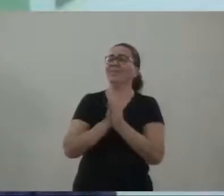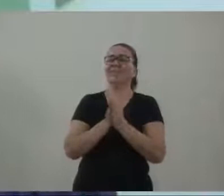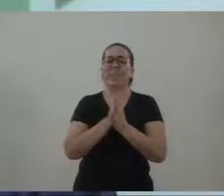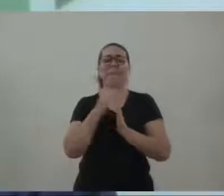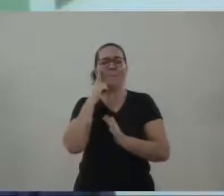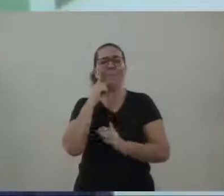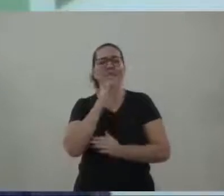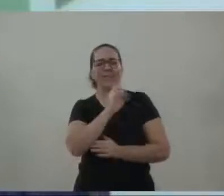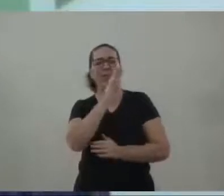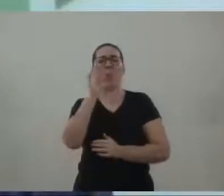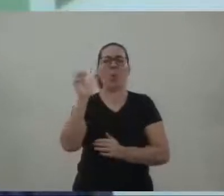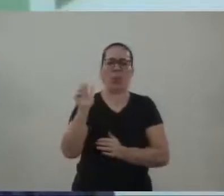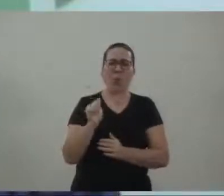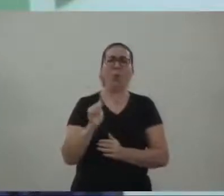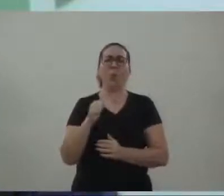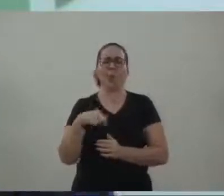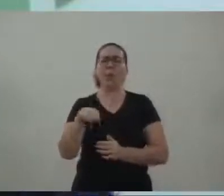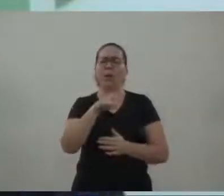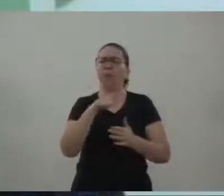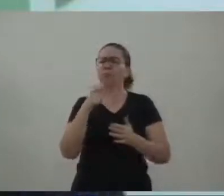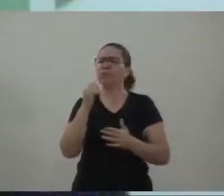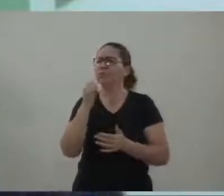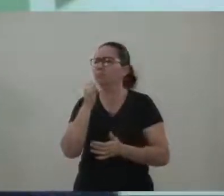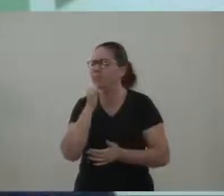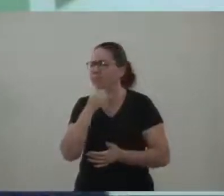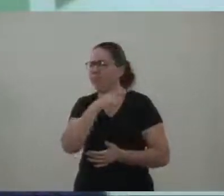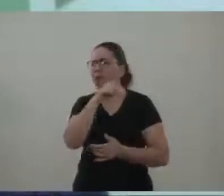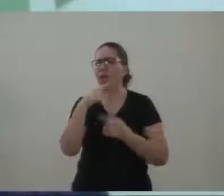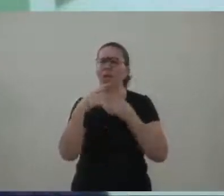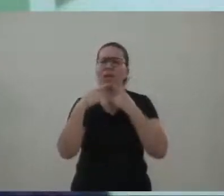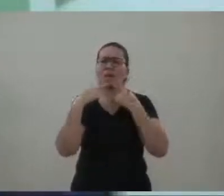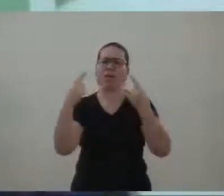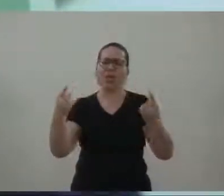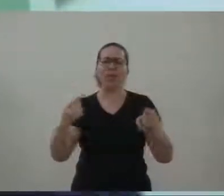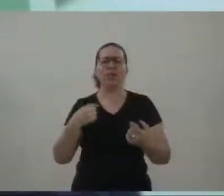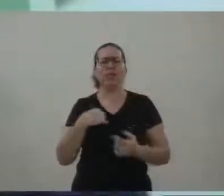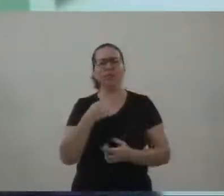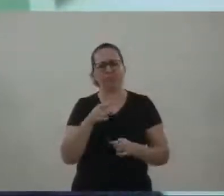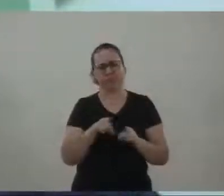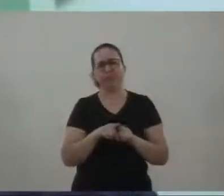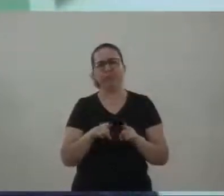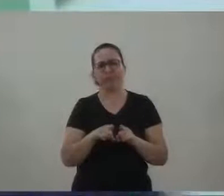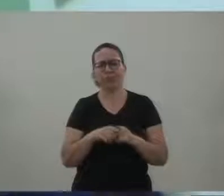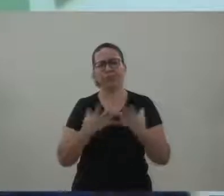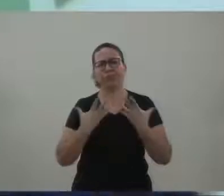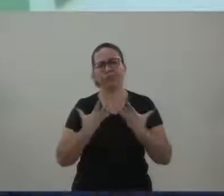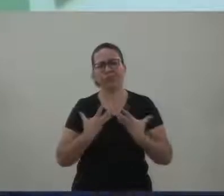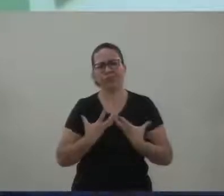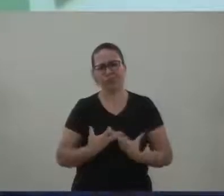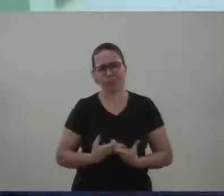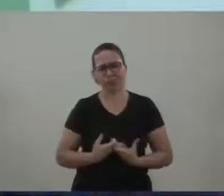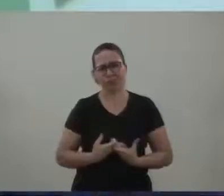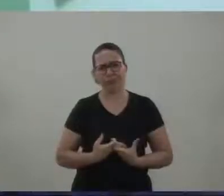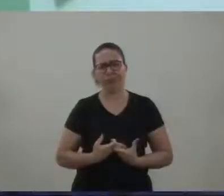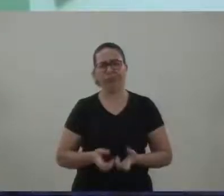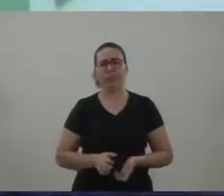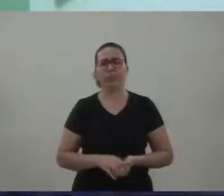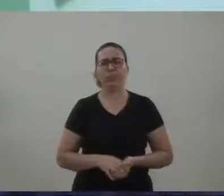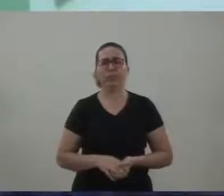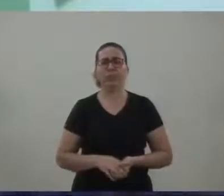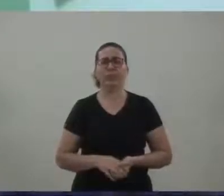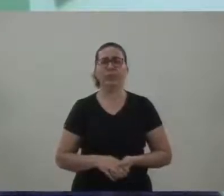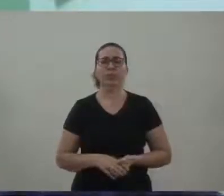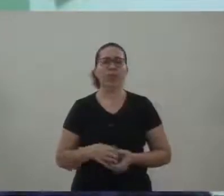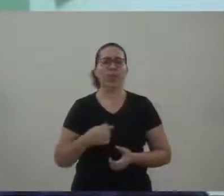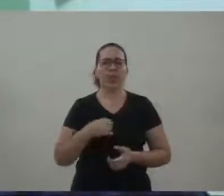né? E a população ela tem o direito de cobrar. Então, fica aqui o meu descontentamento, não é? Não